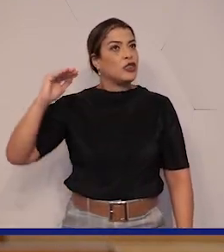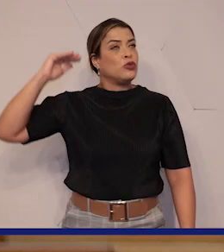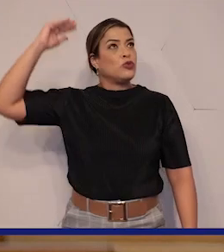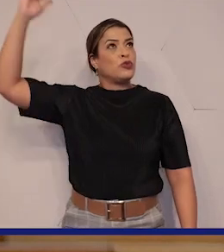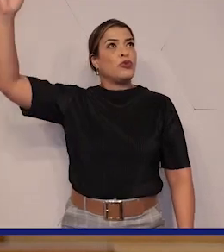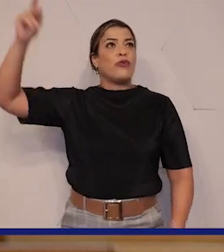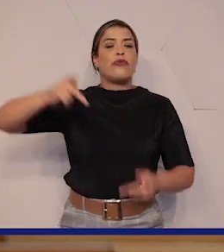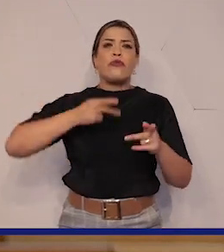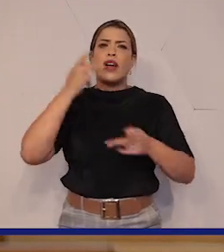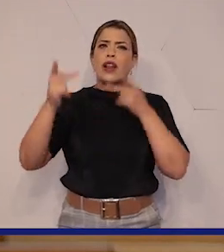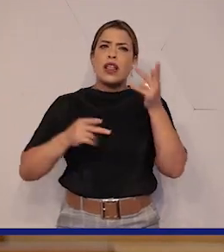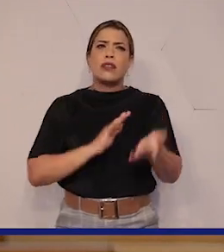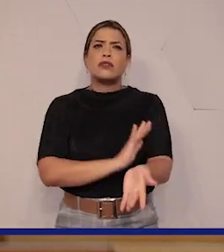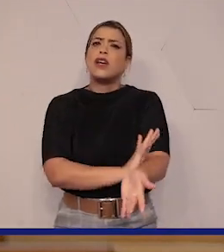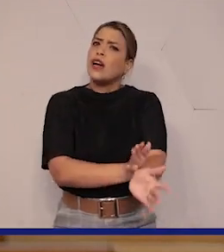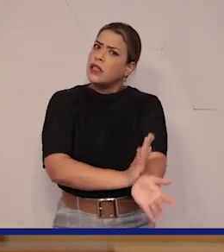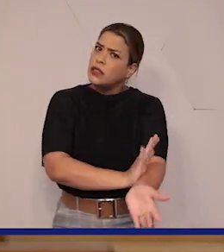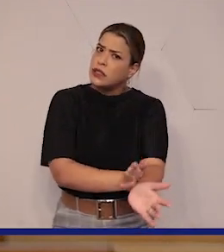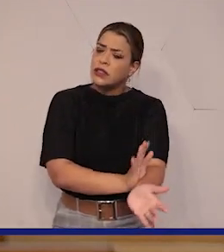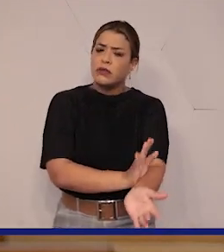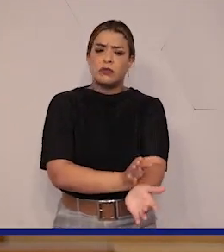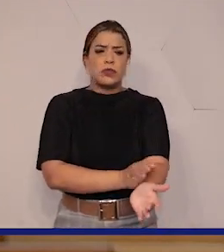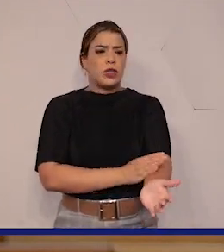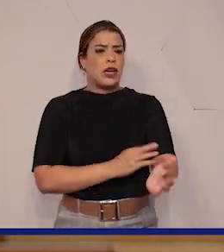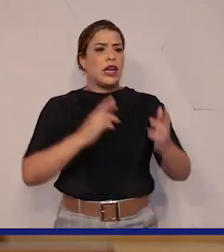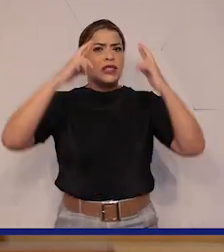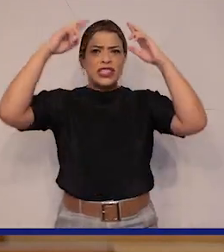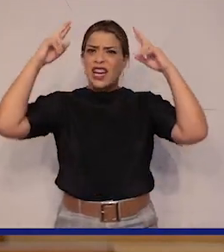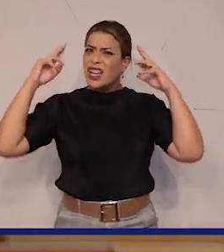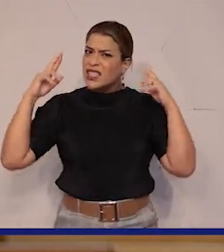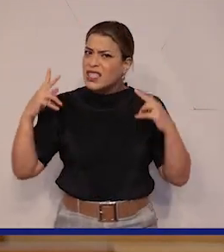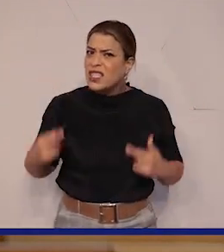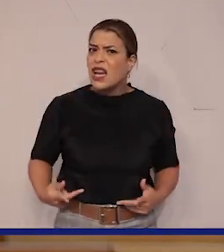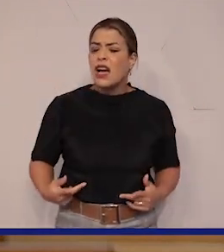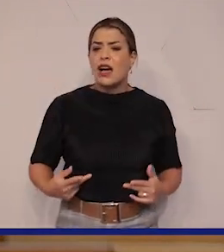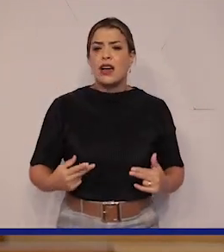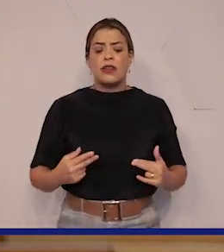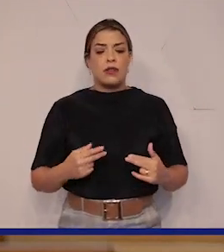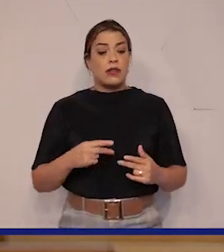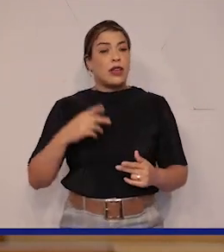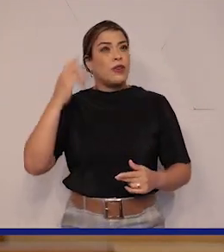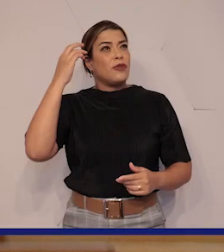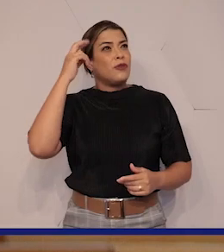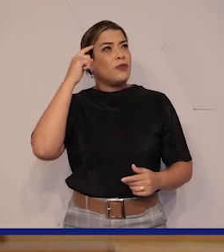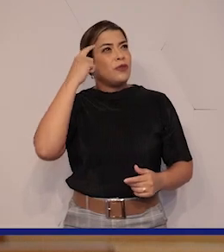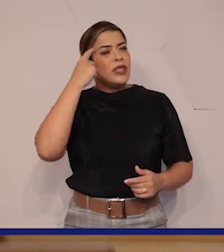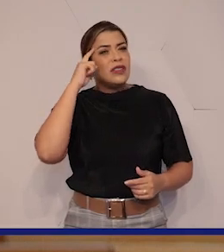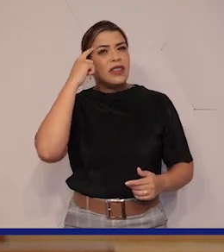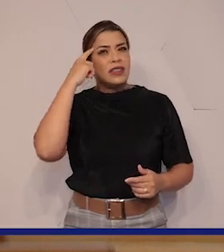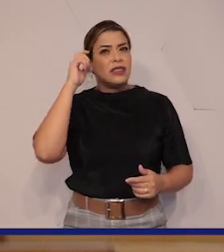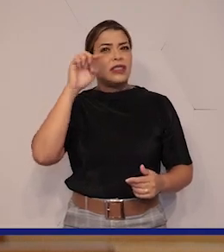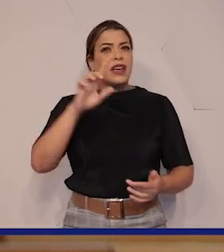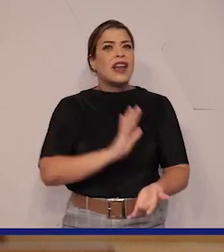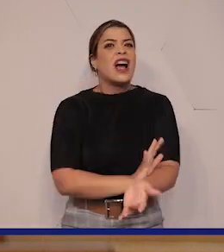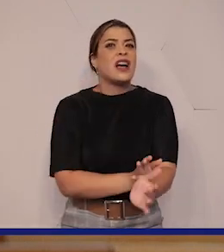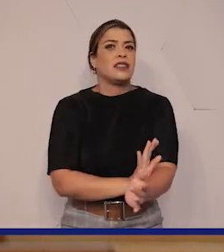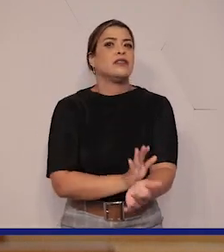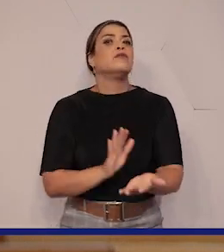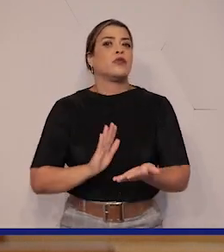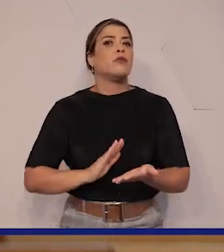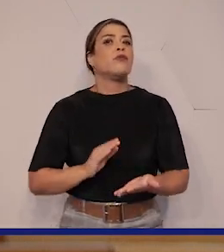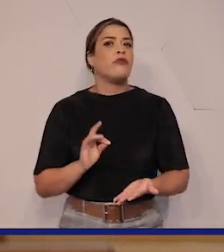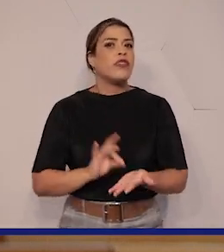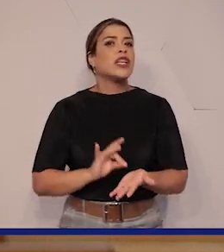avançado debate sobre as questões raciais, e quando eu mergulhei sobre o tempo, que eu entendi que isso tinha a ver com racismo, eu pensei,